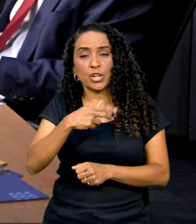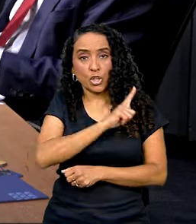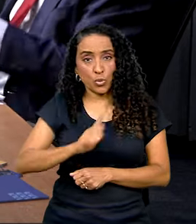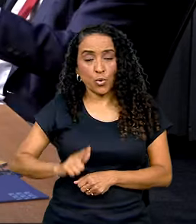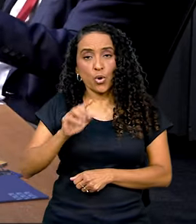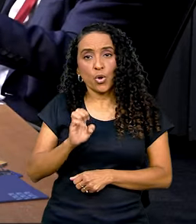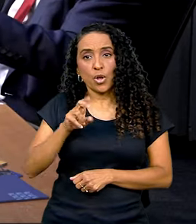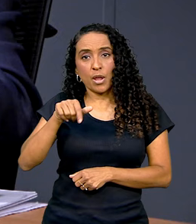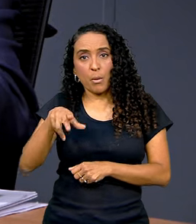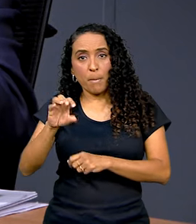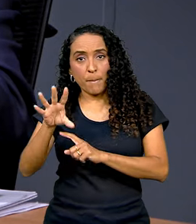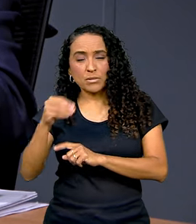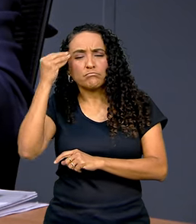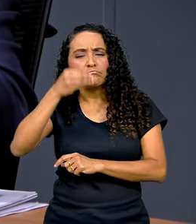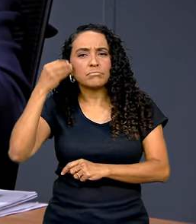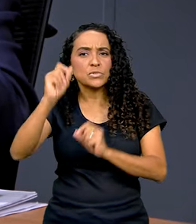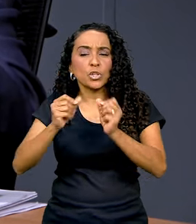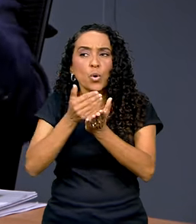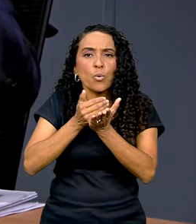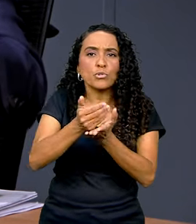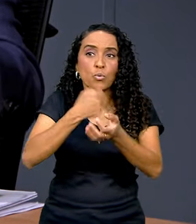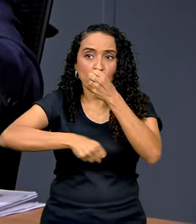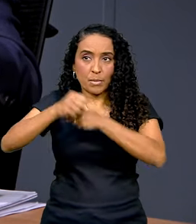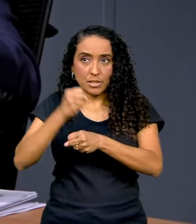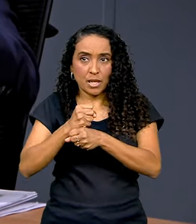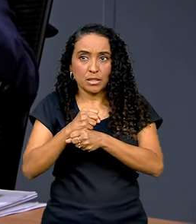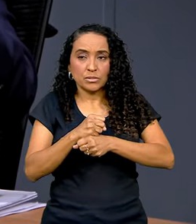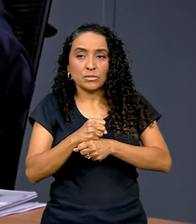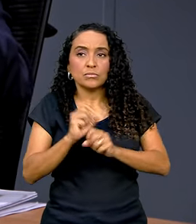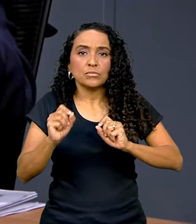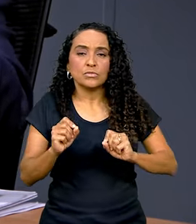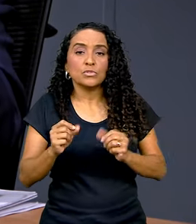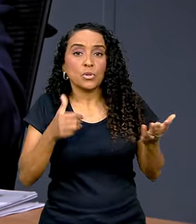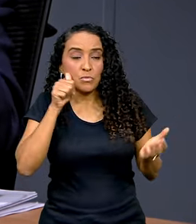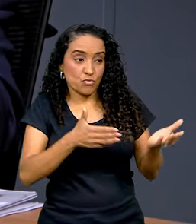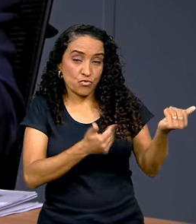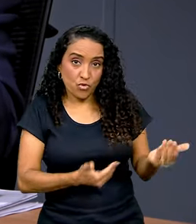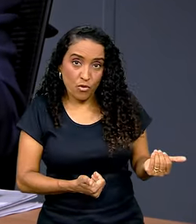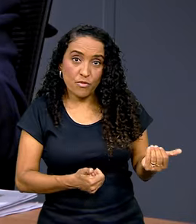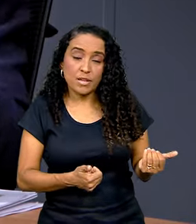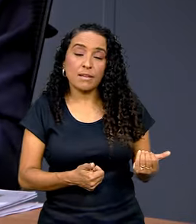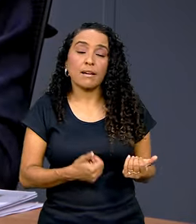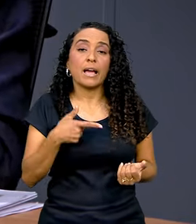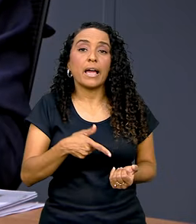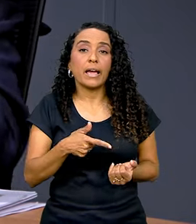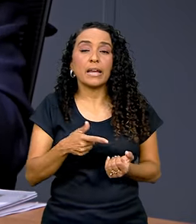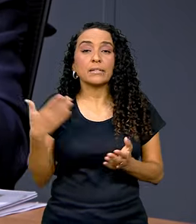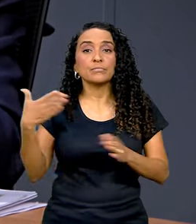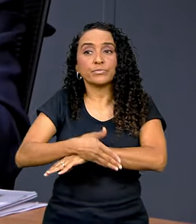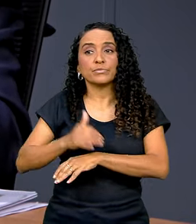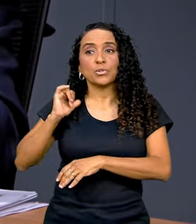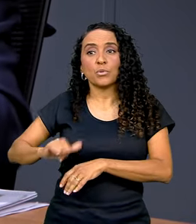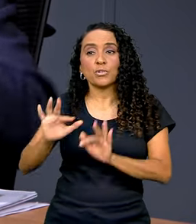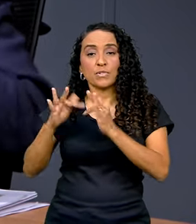e lá uma experiência que começou o ano passado com uma jovem ela e entrou